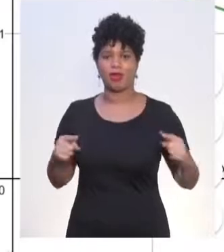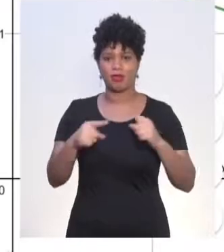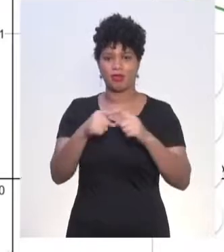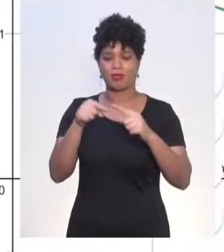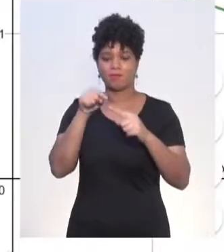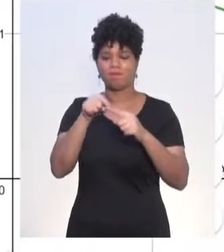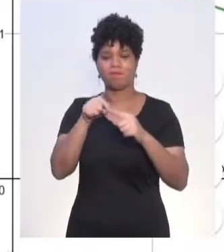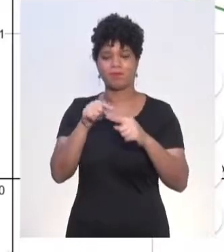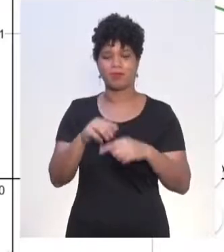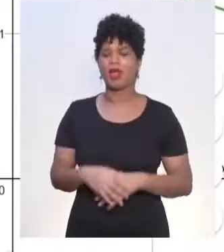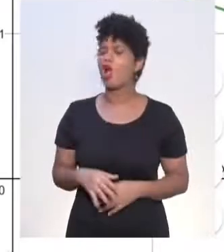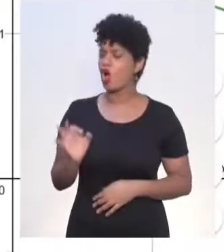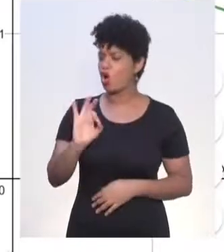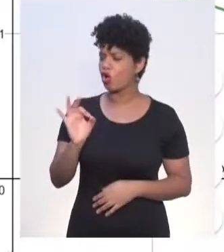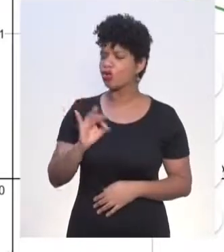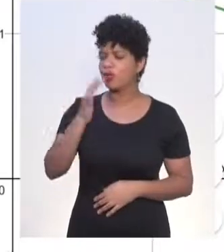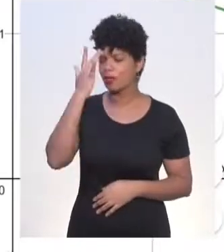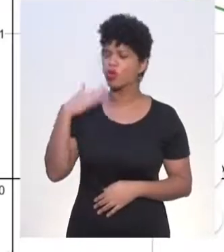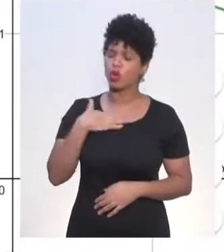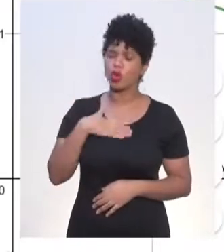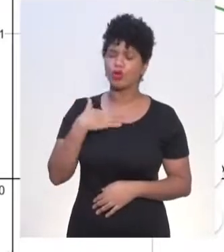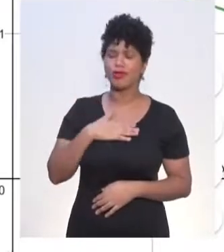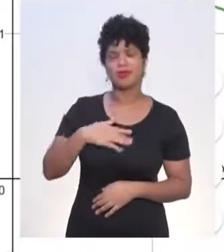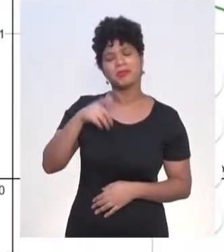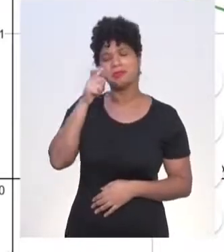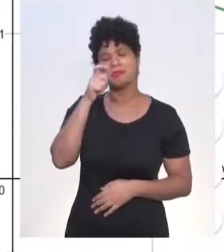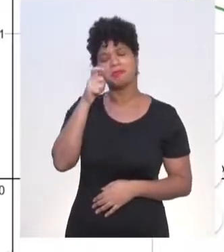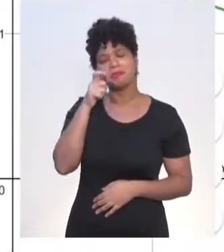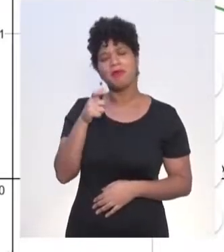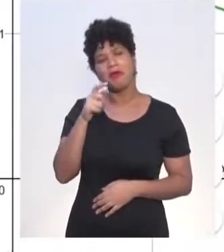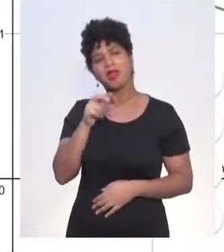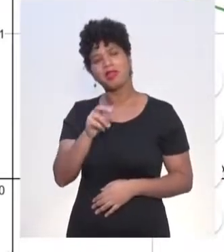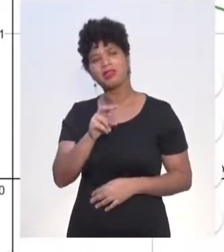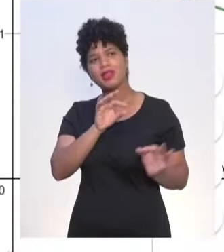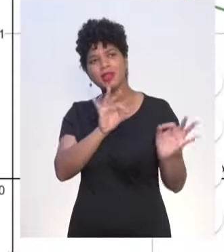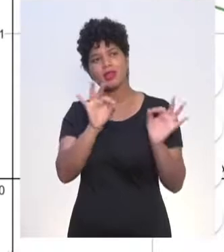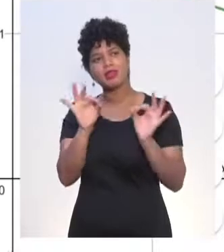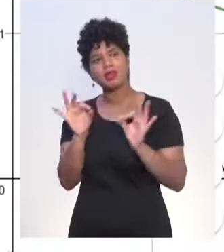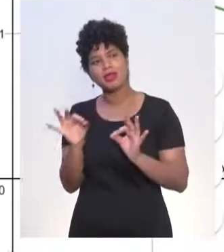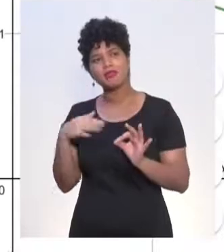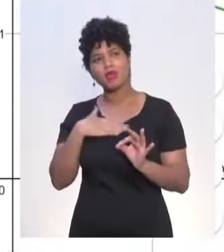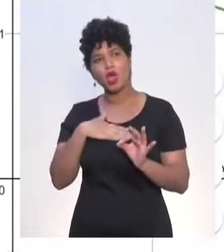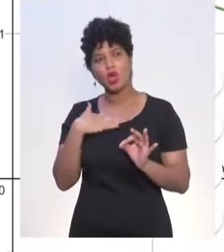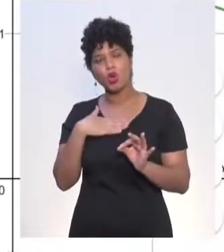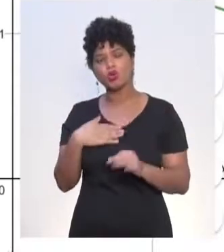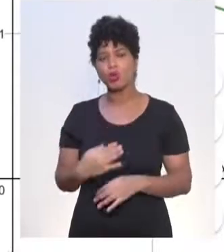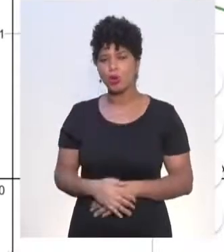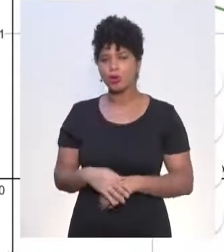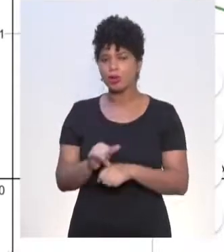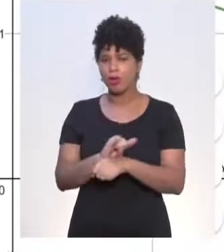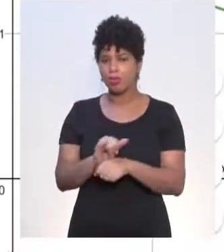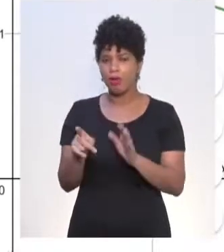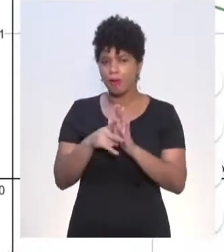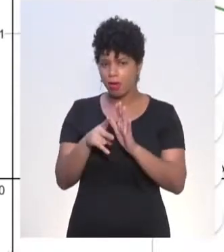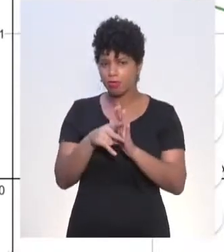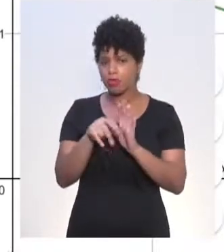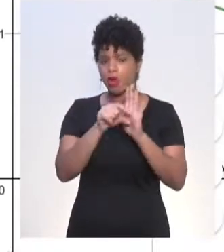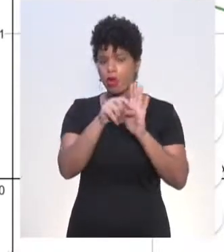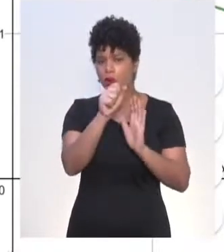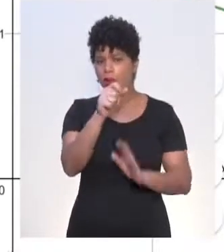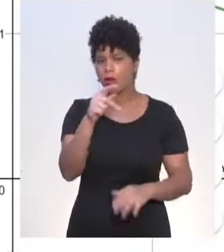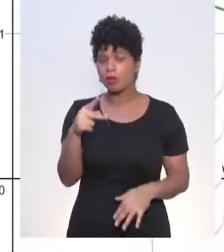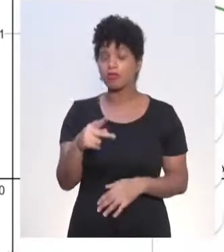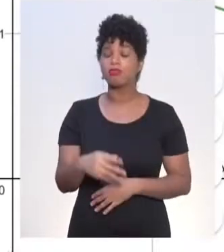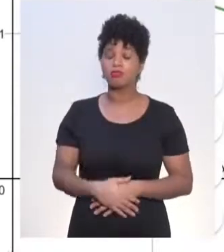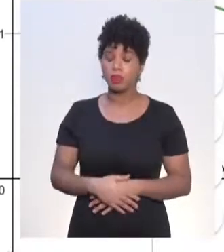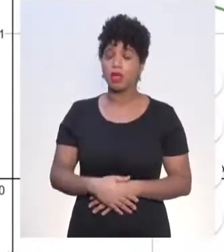né? Tranquilo, todo mundo está achando bem interessante esse aplicativo, viu, Jonas? Então, quer dizer, o resultado da equação é o